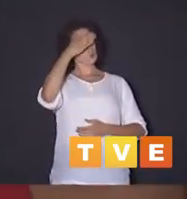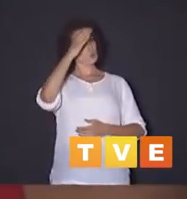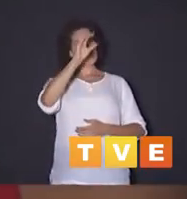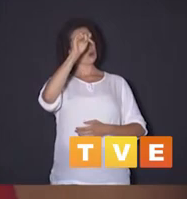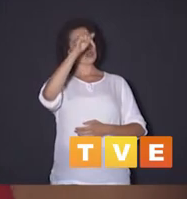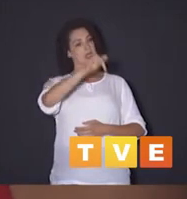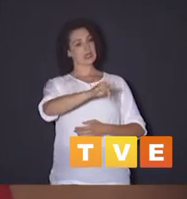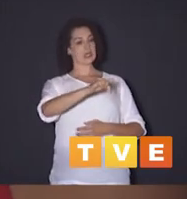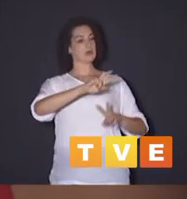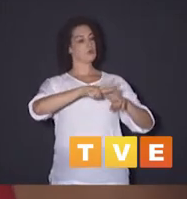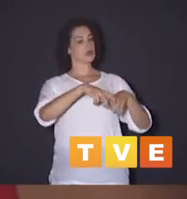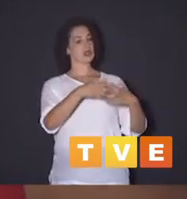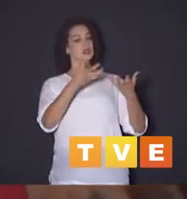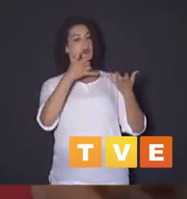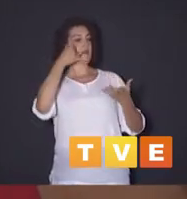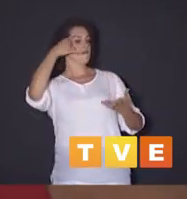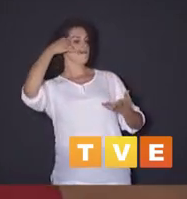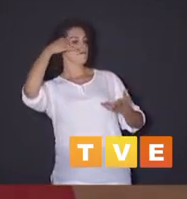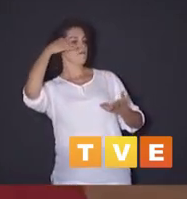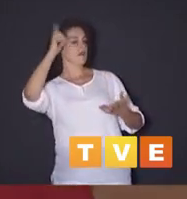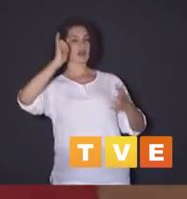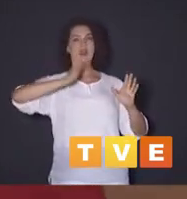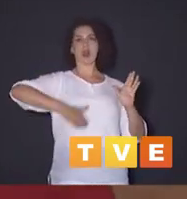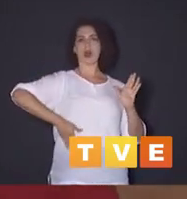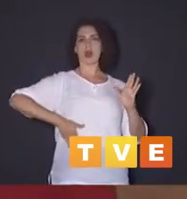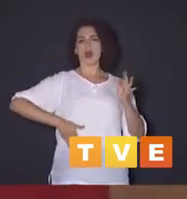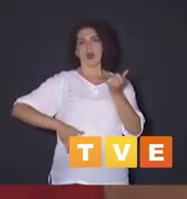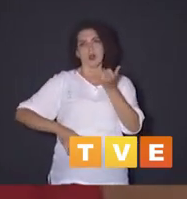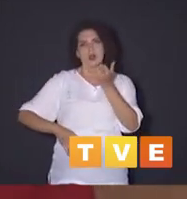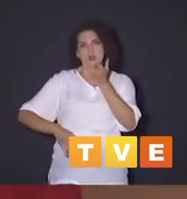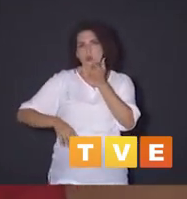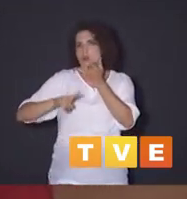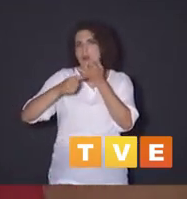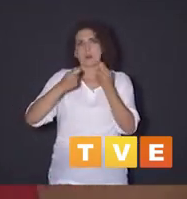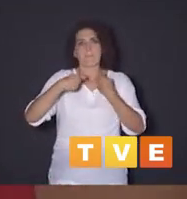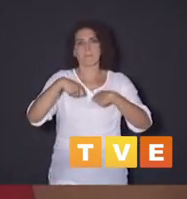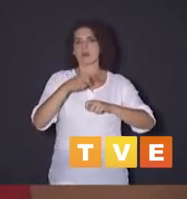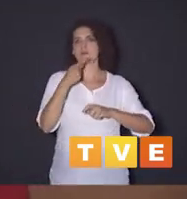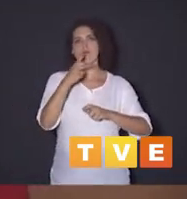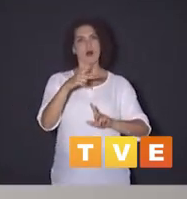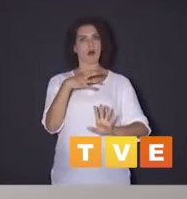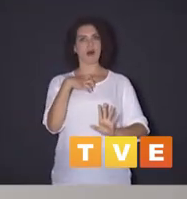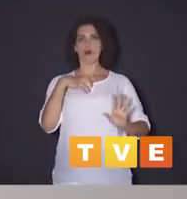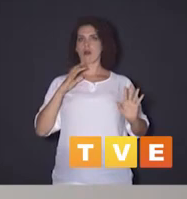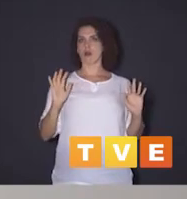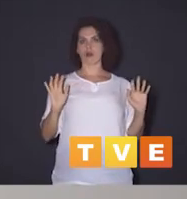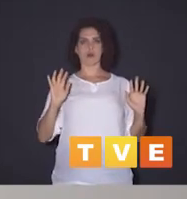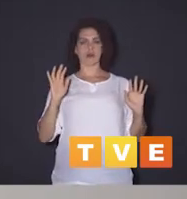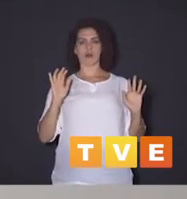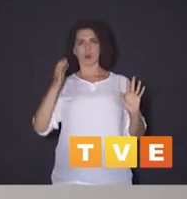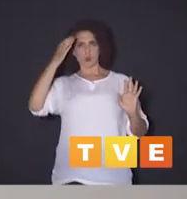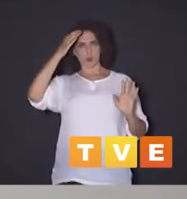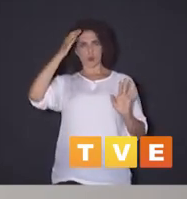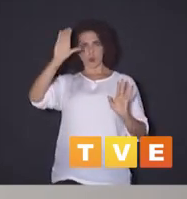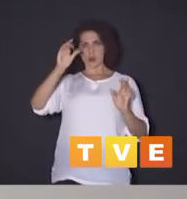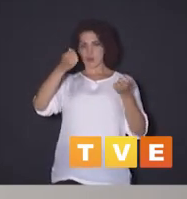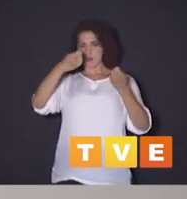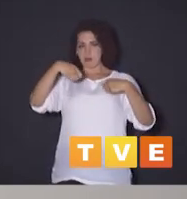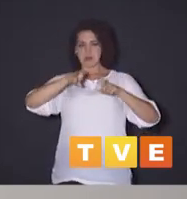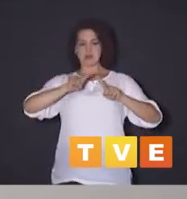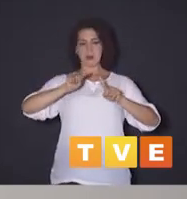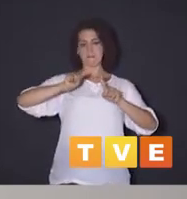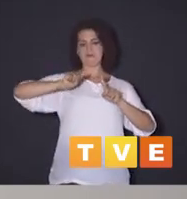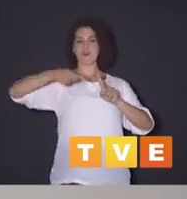meninos não caiam na marginalidade skills nem você não precisa dessa grosseria né cultura não precisa de havendo